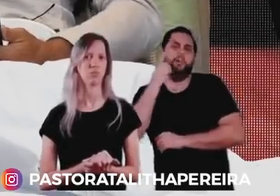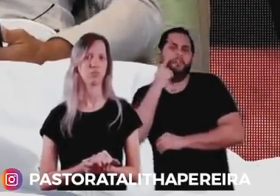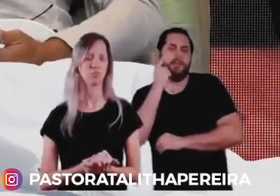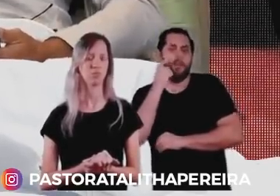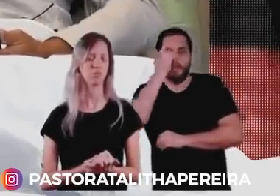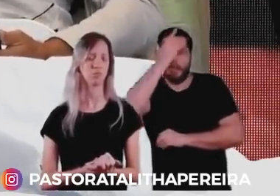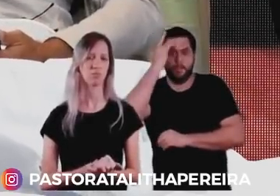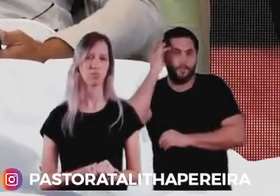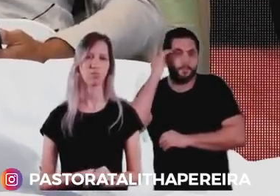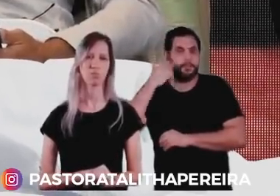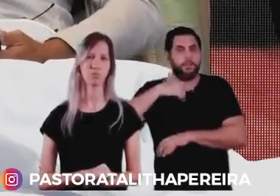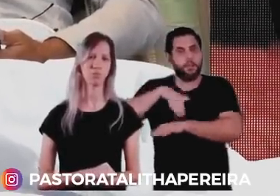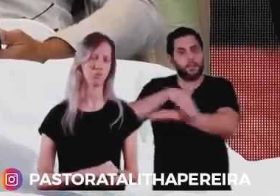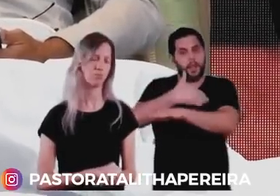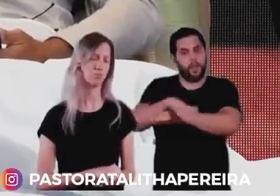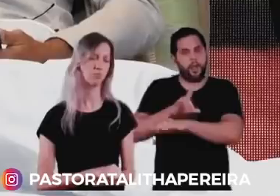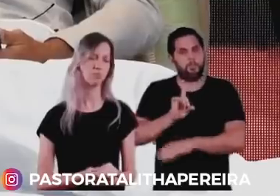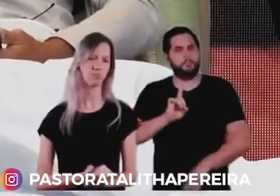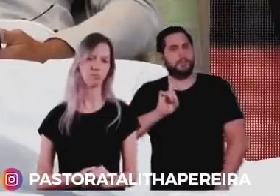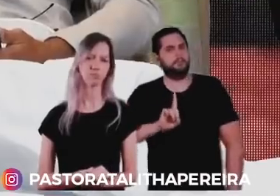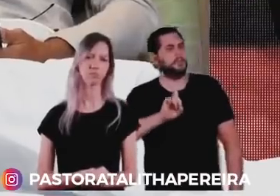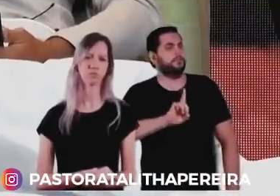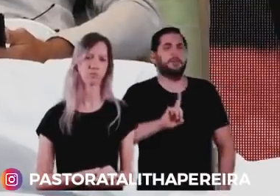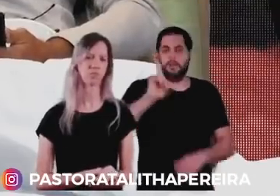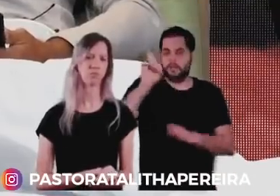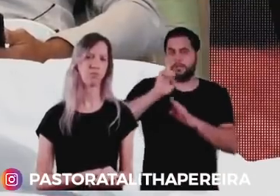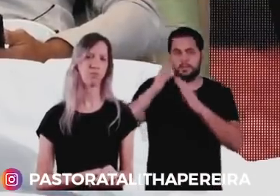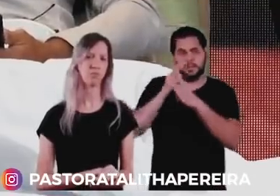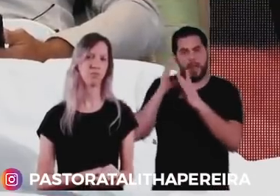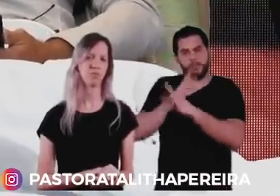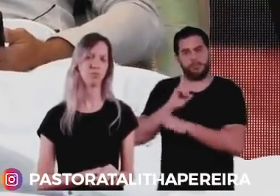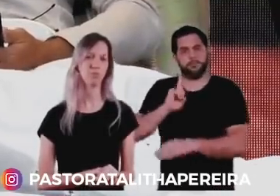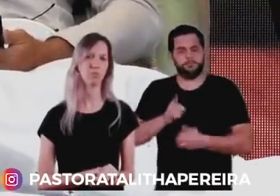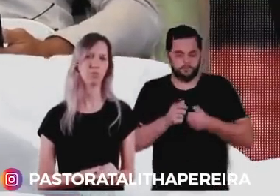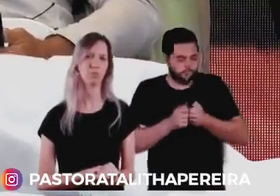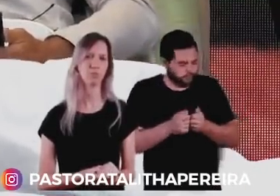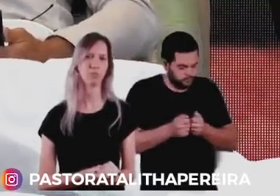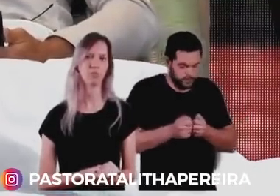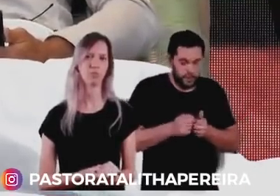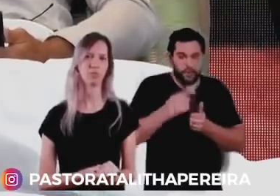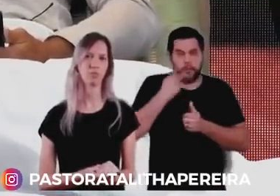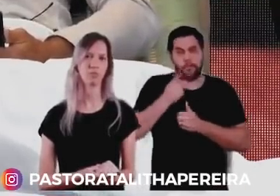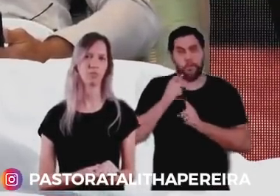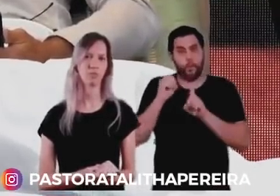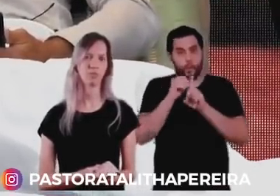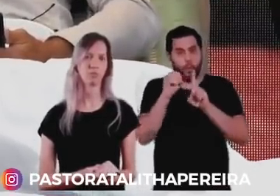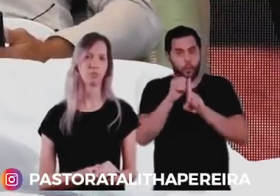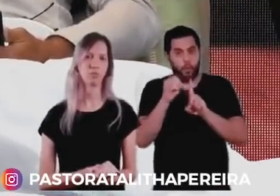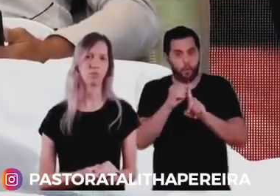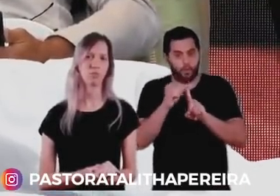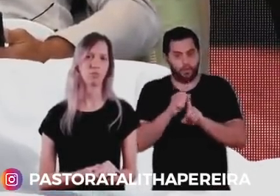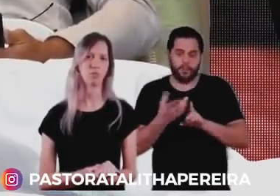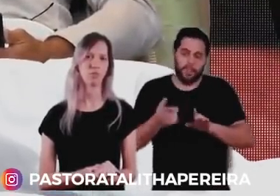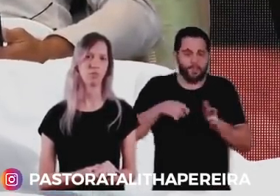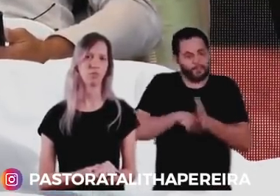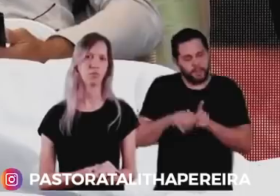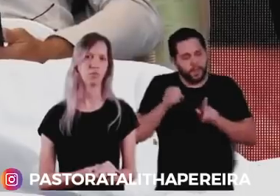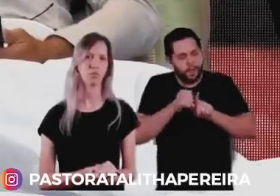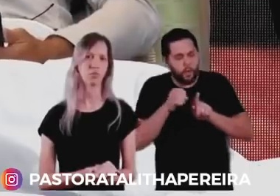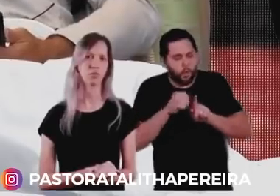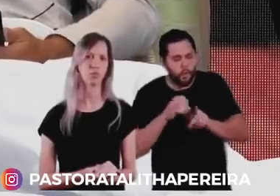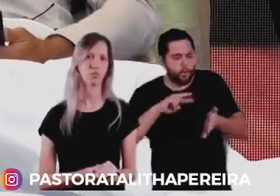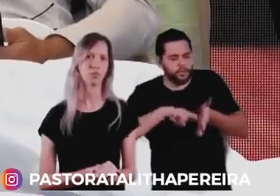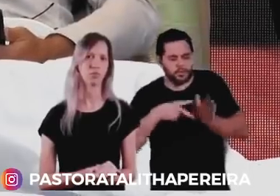uma pessoa estava andando no meio da rua, no centro da cidade, e estava no celular conversando com o Google. Aí, Google, qual